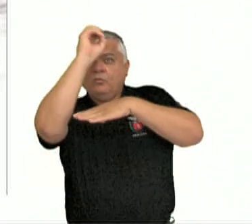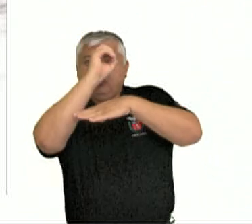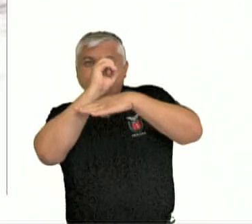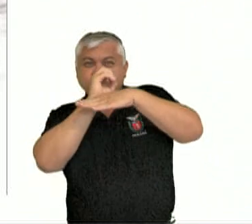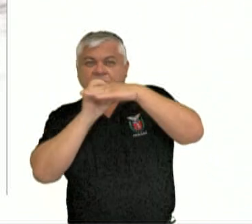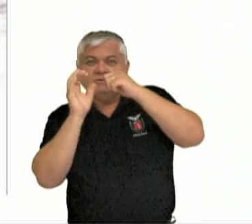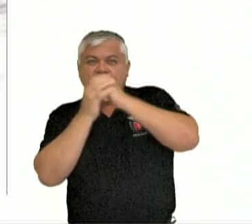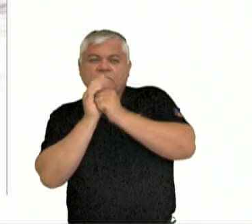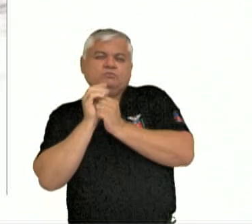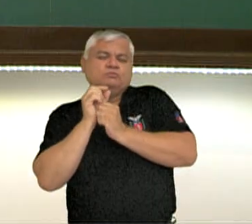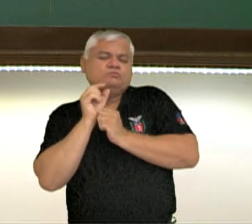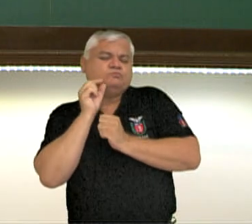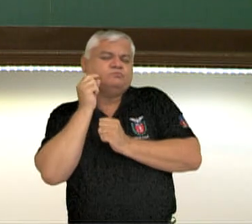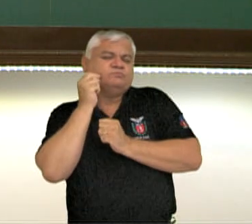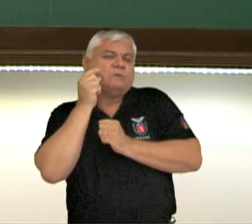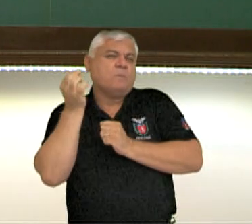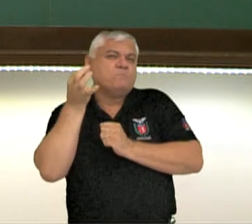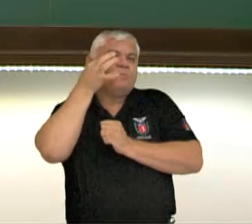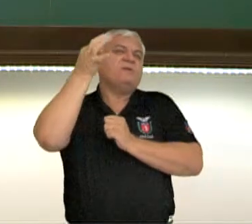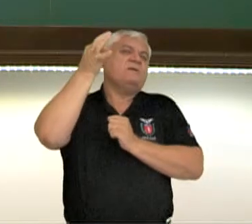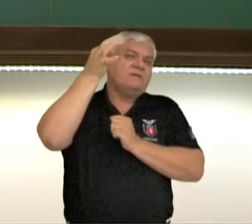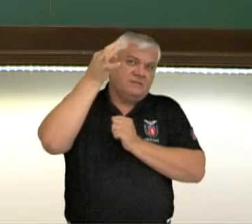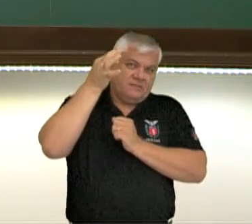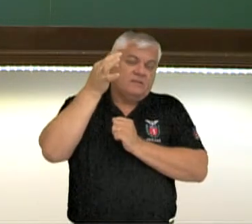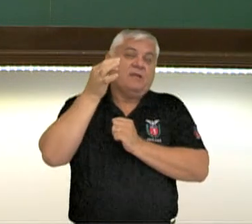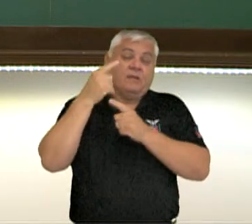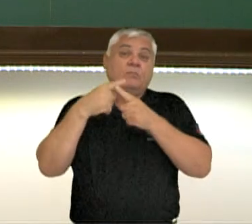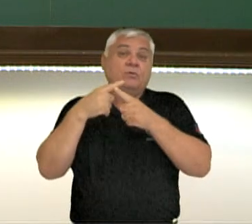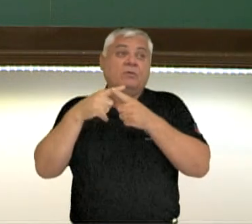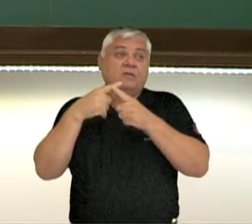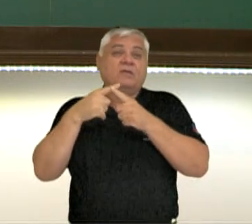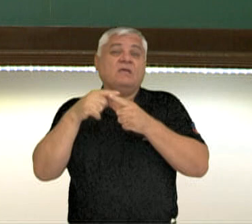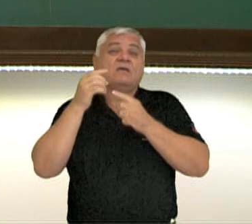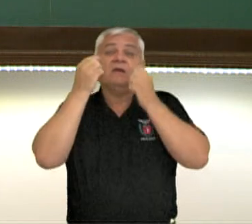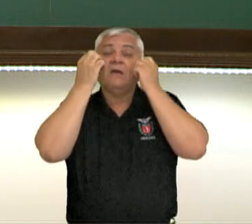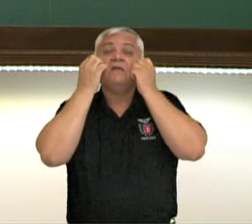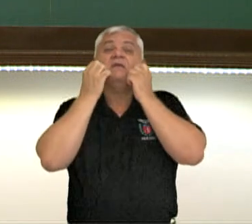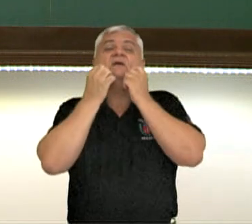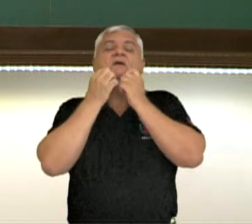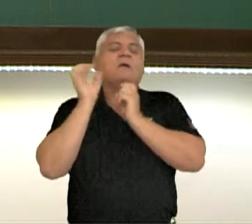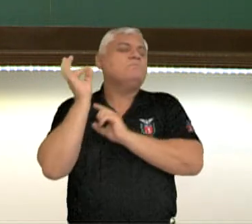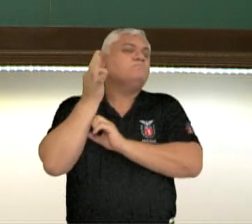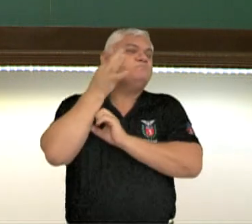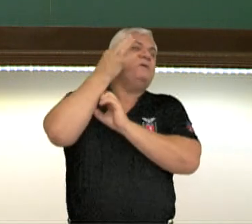do rosto da pessoa, por isso que foi dado esse nome de barbeiro, né, por conta da região da barba.